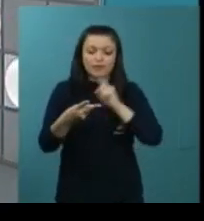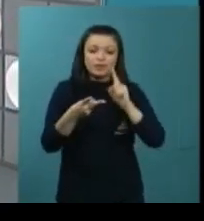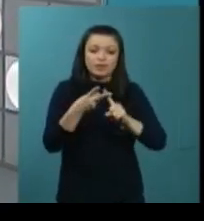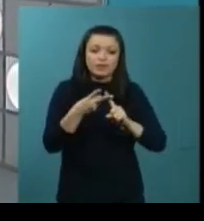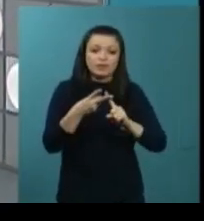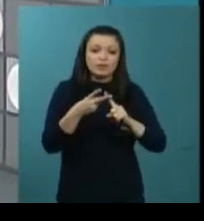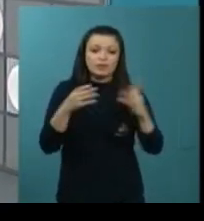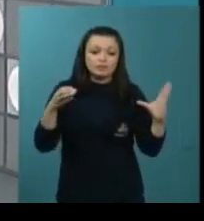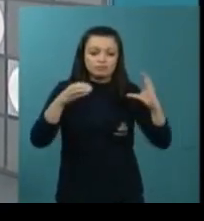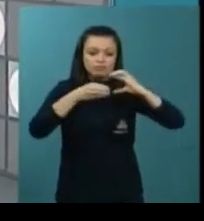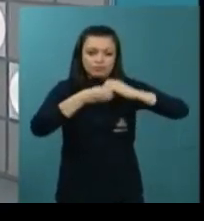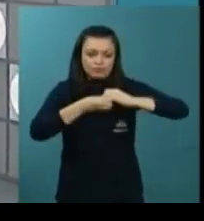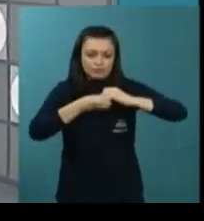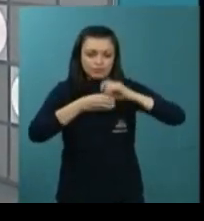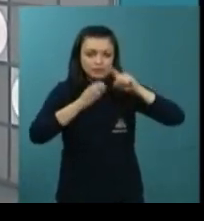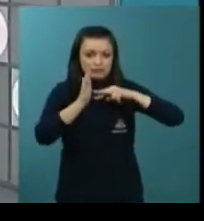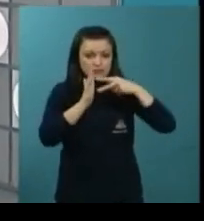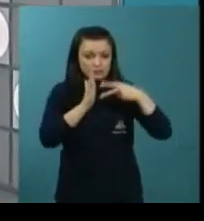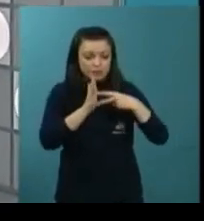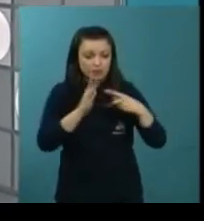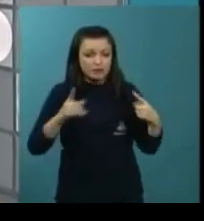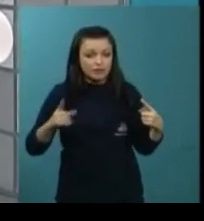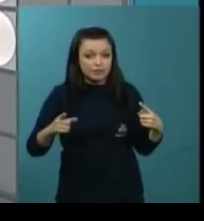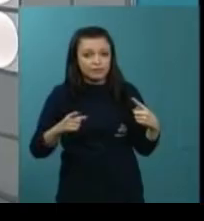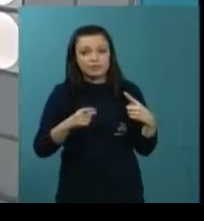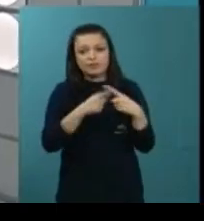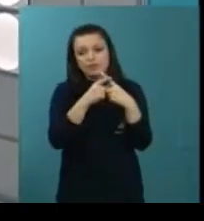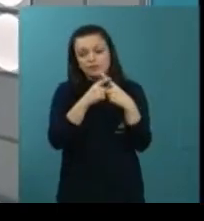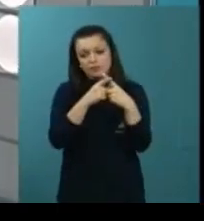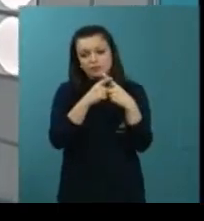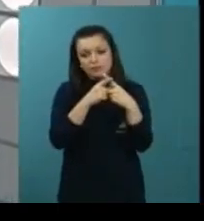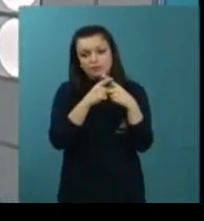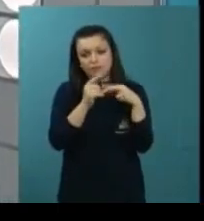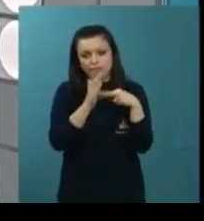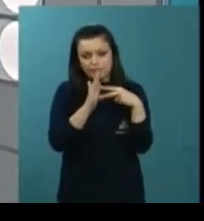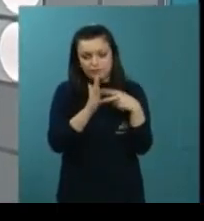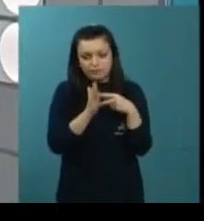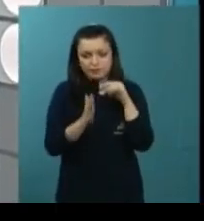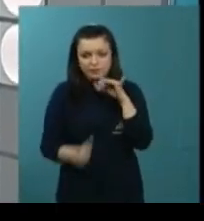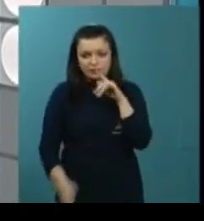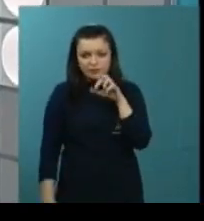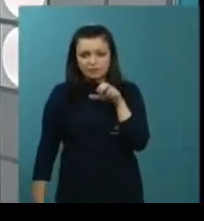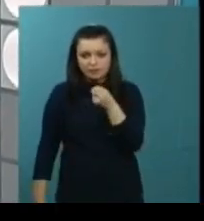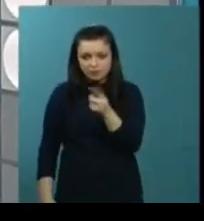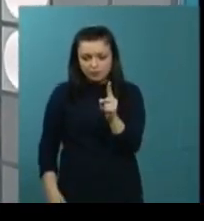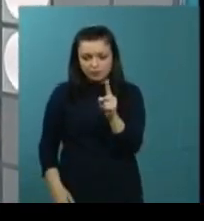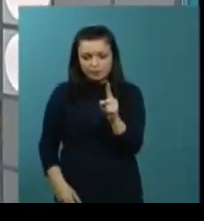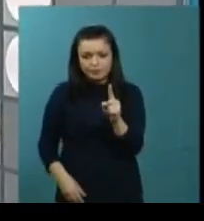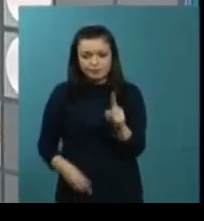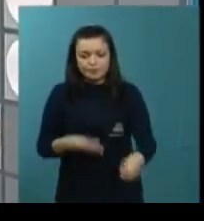da interseção, que nos remete a uma multiplicação, e além